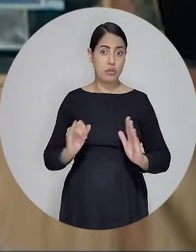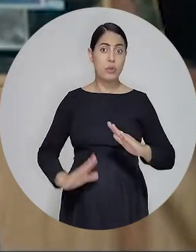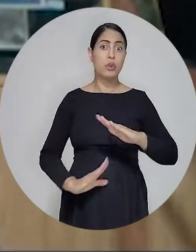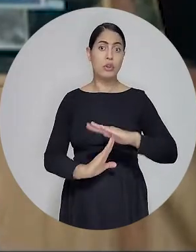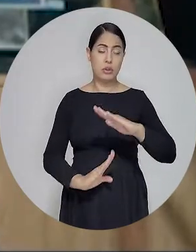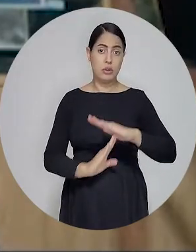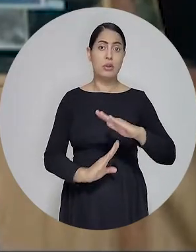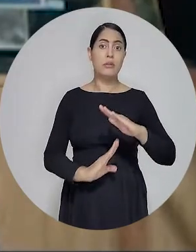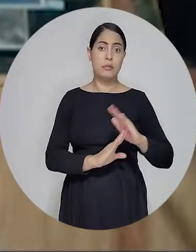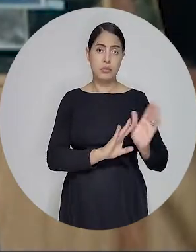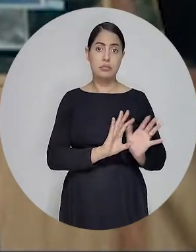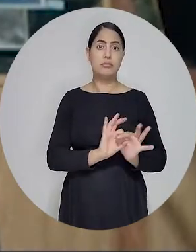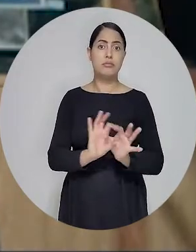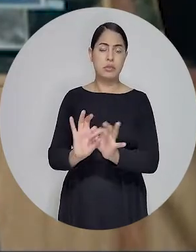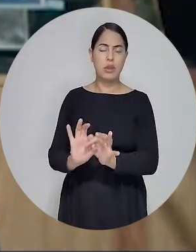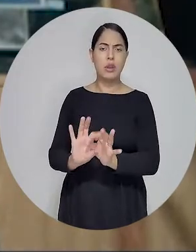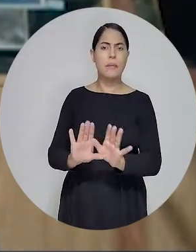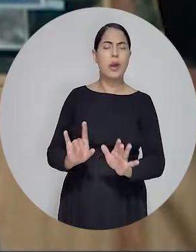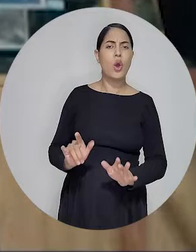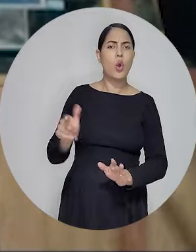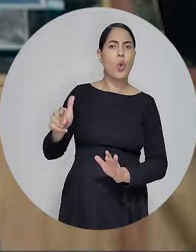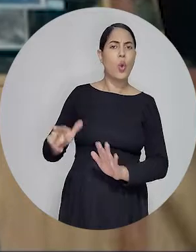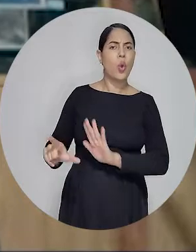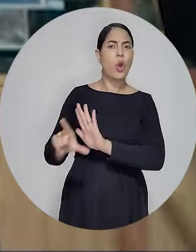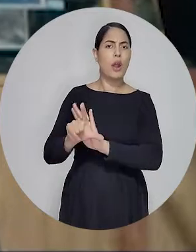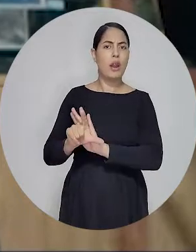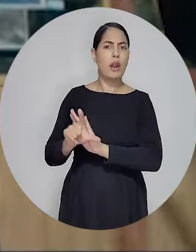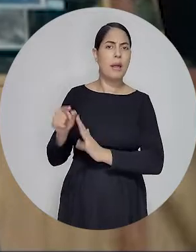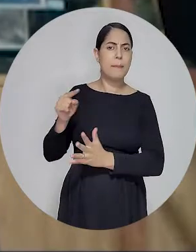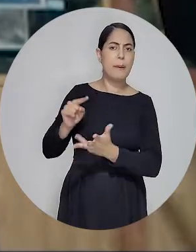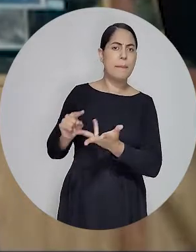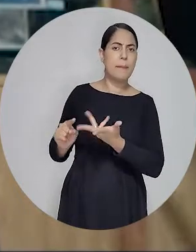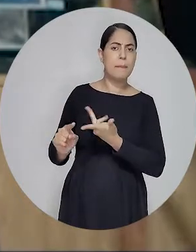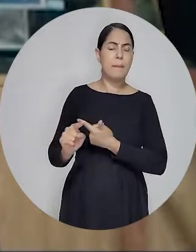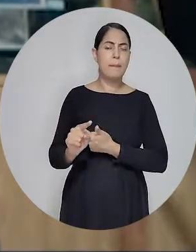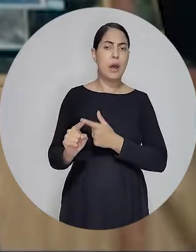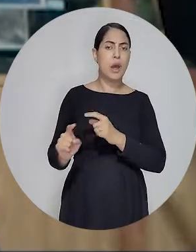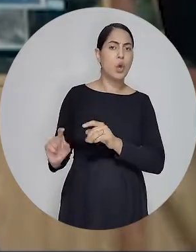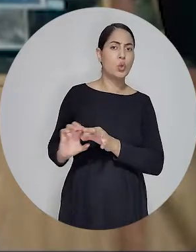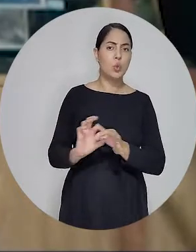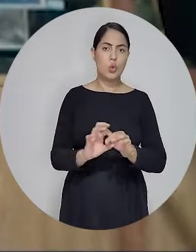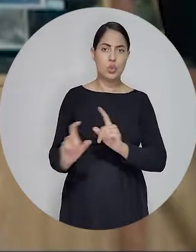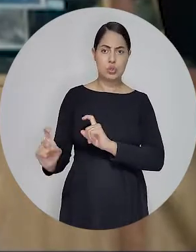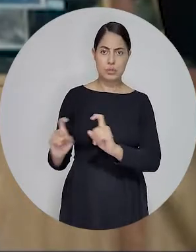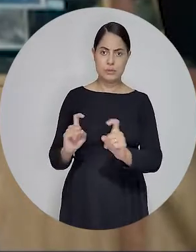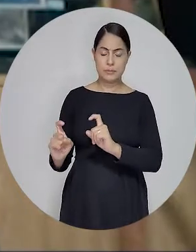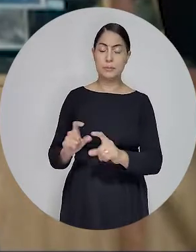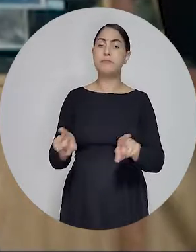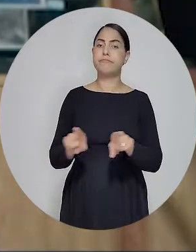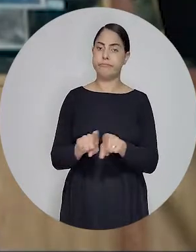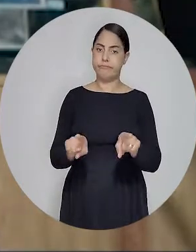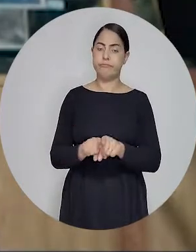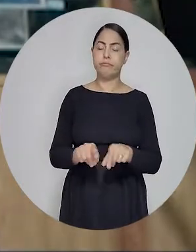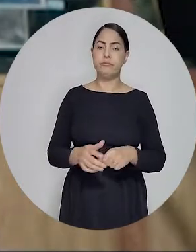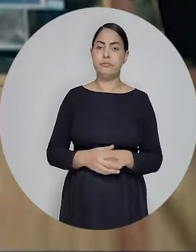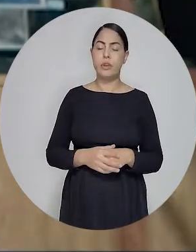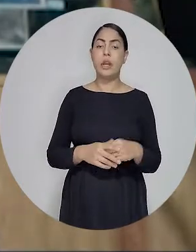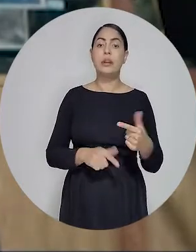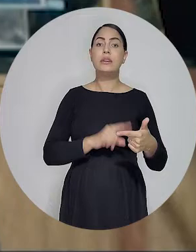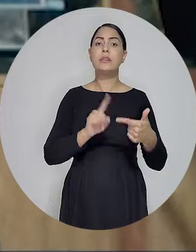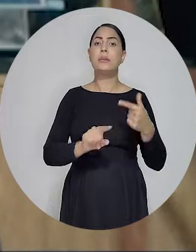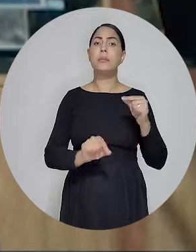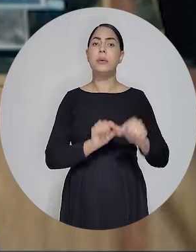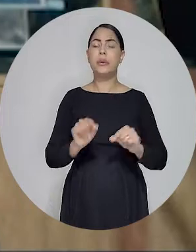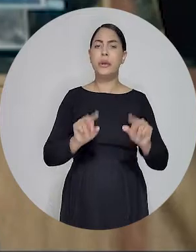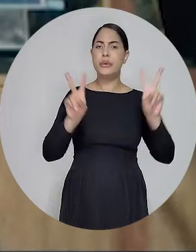de 60 dias, até por ser um prazo já previsto em outras legislações que tratam do processo administrativo.